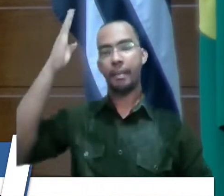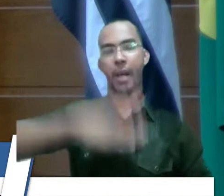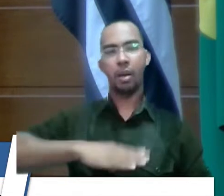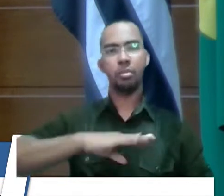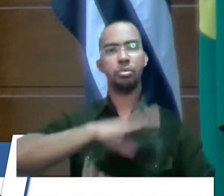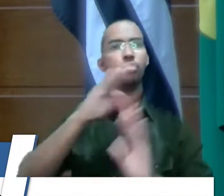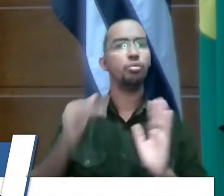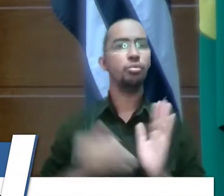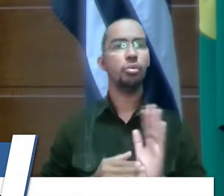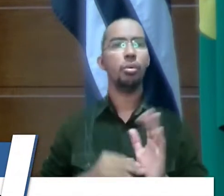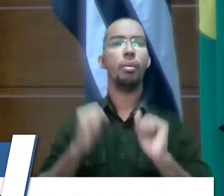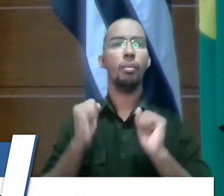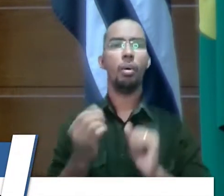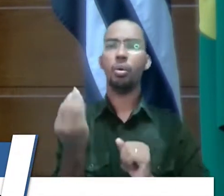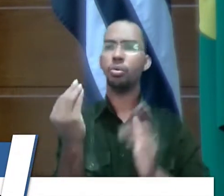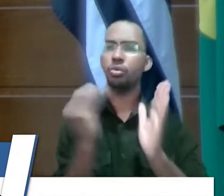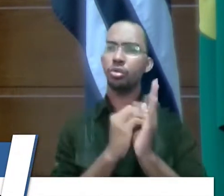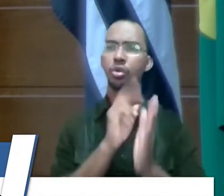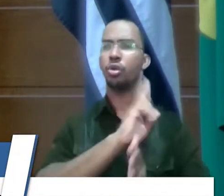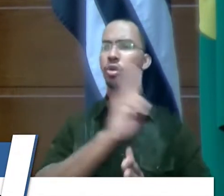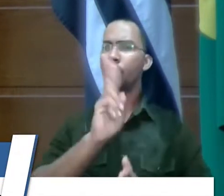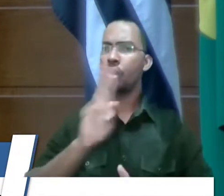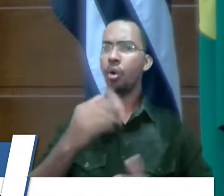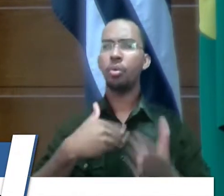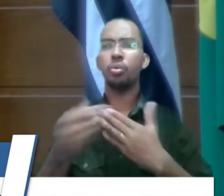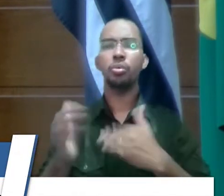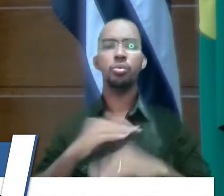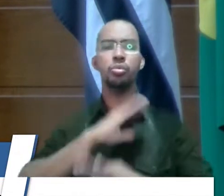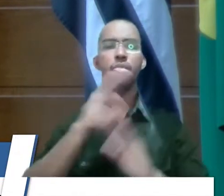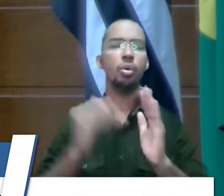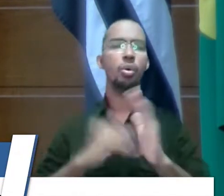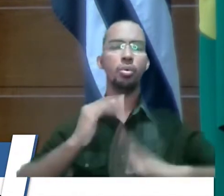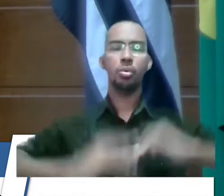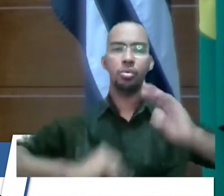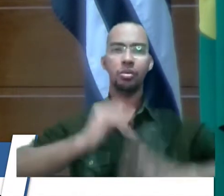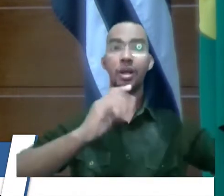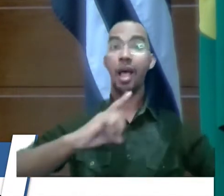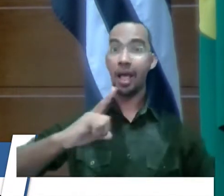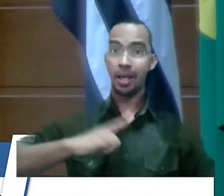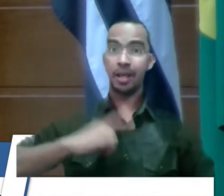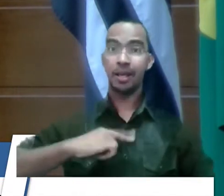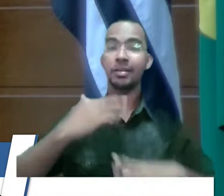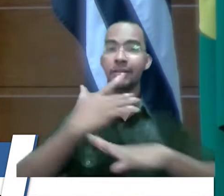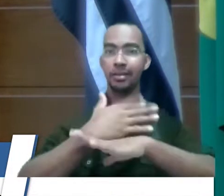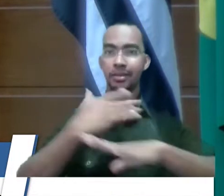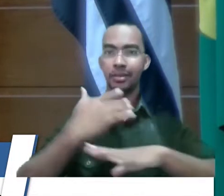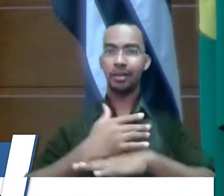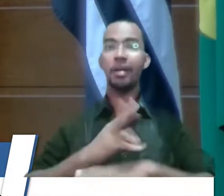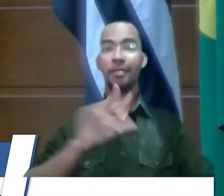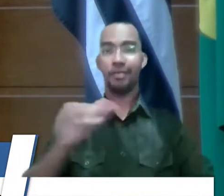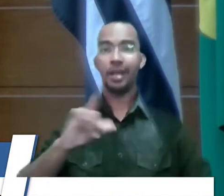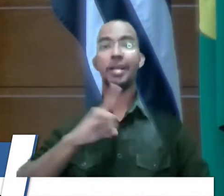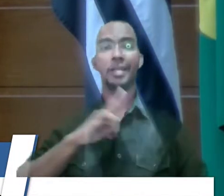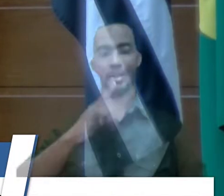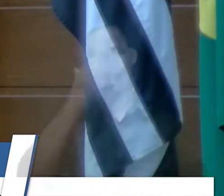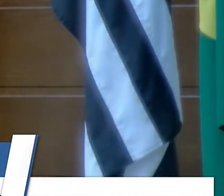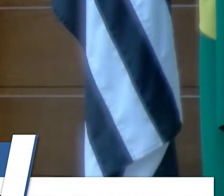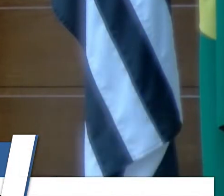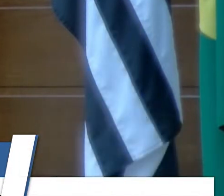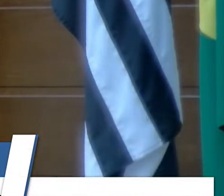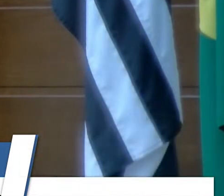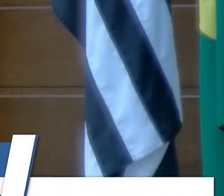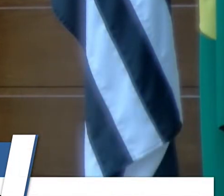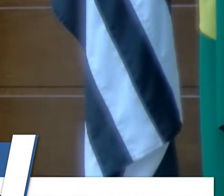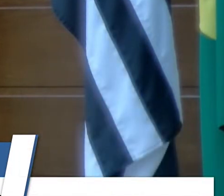o nome de todos os profissionais veterinários que existem nessa cidade e vai ter gente para falar mal. Então, a partir do